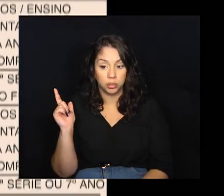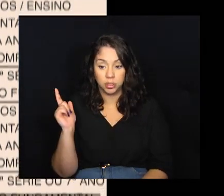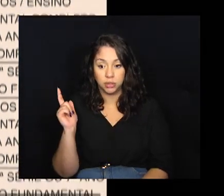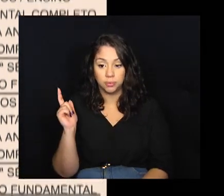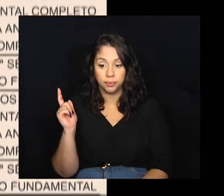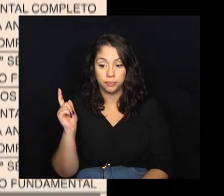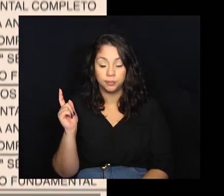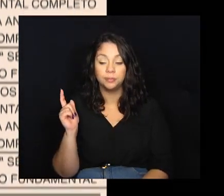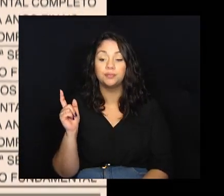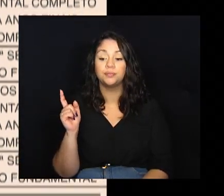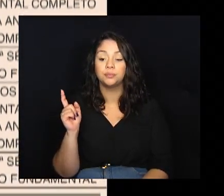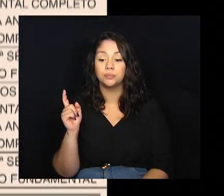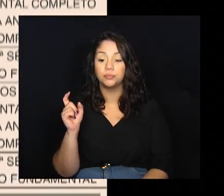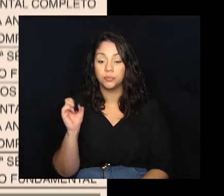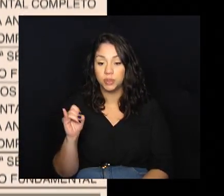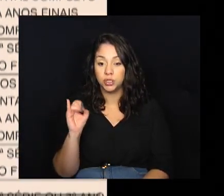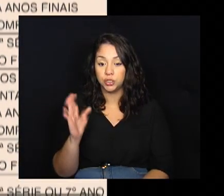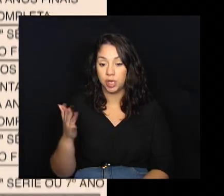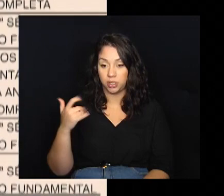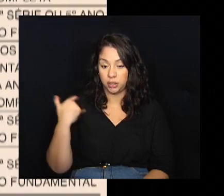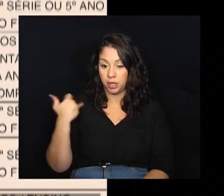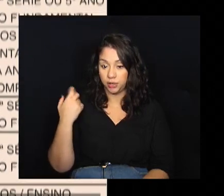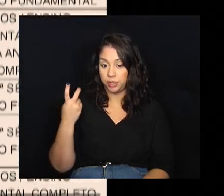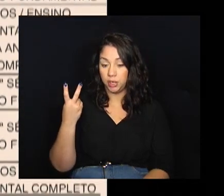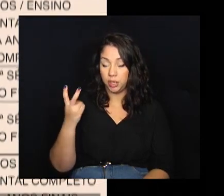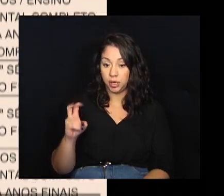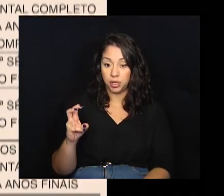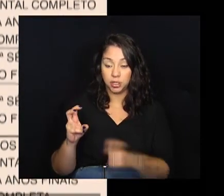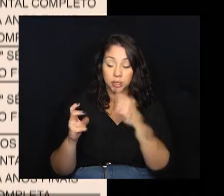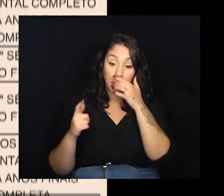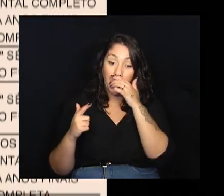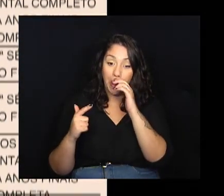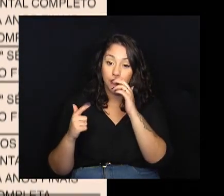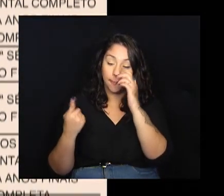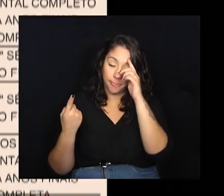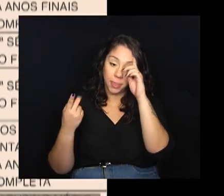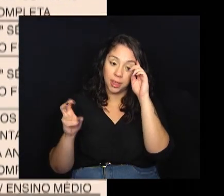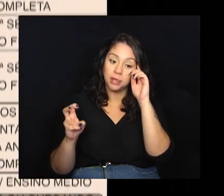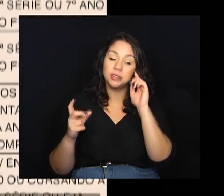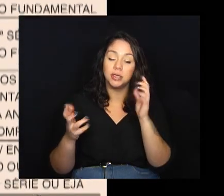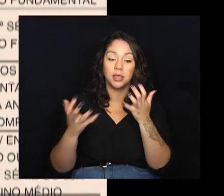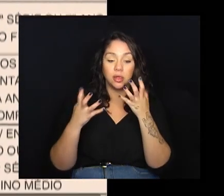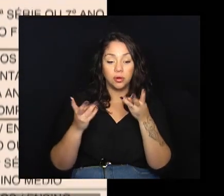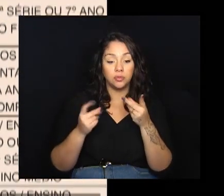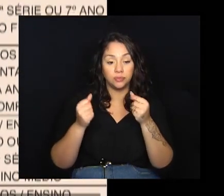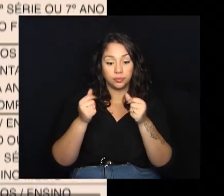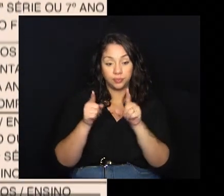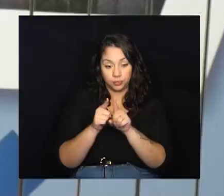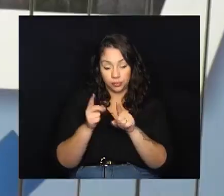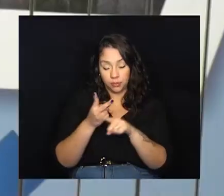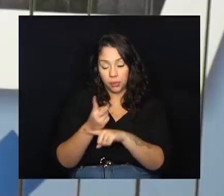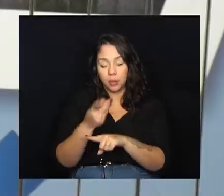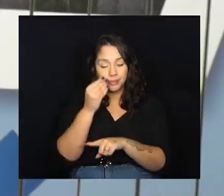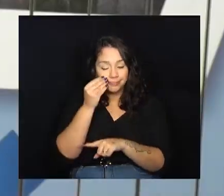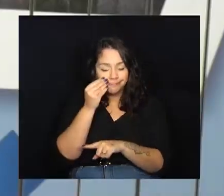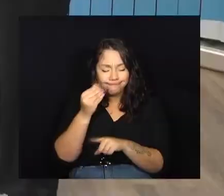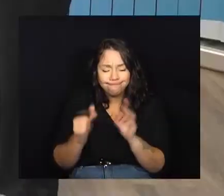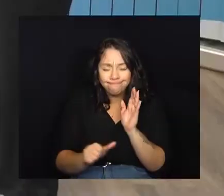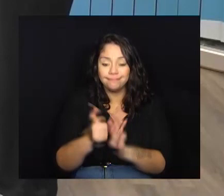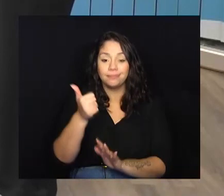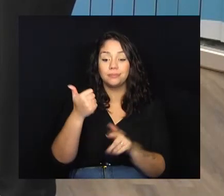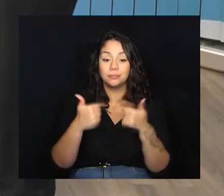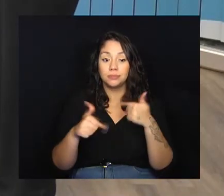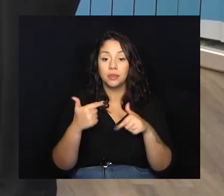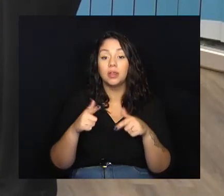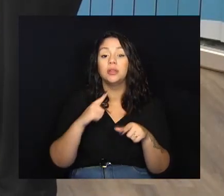já quem tem 15 anos já procura se qualificar a busca em busca até desse primeiro emprego já